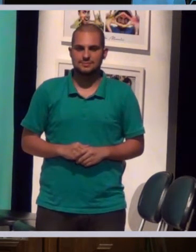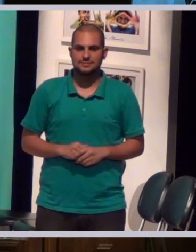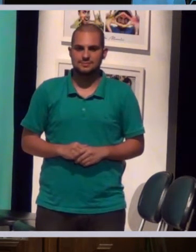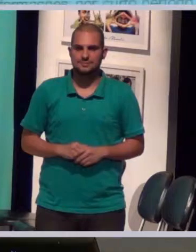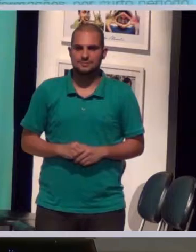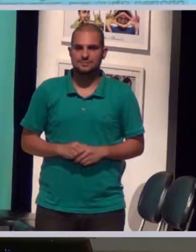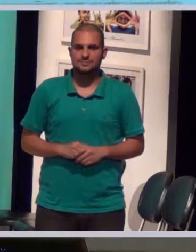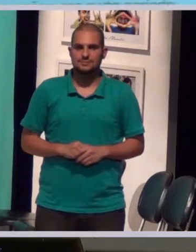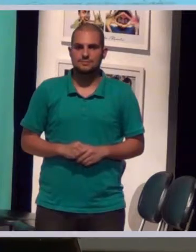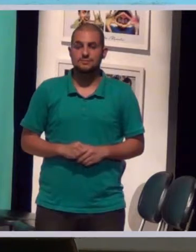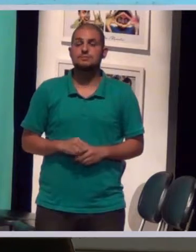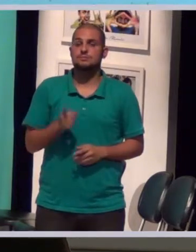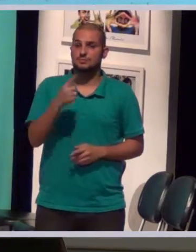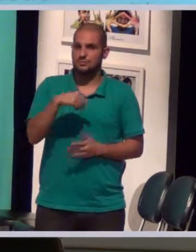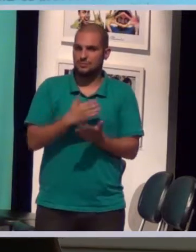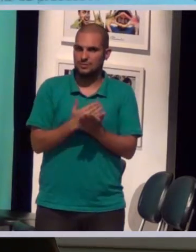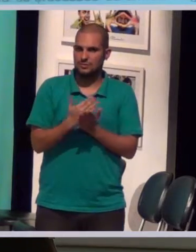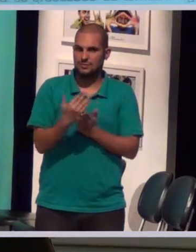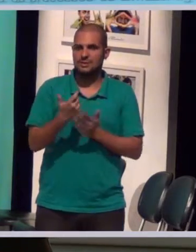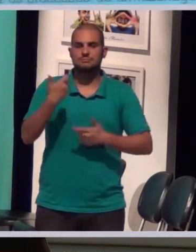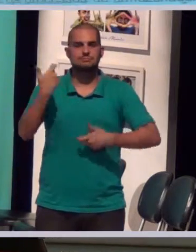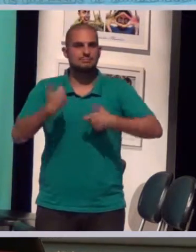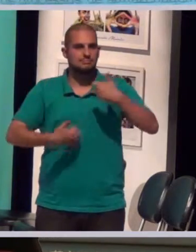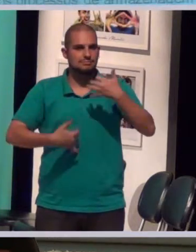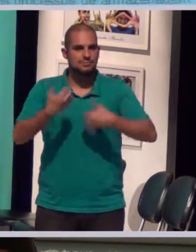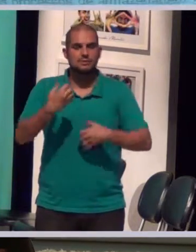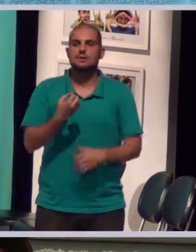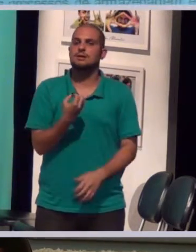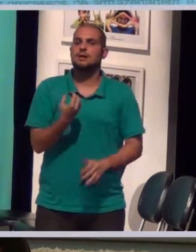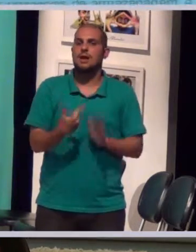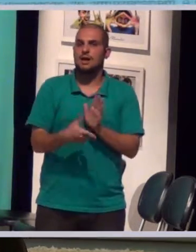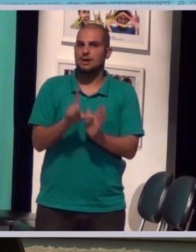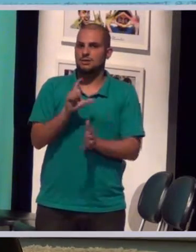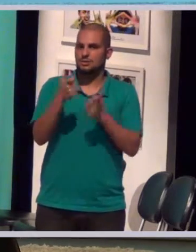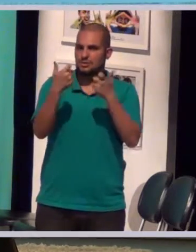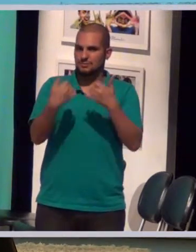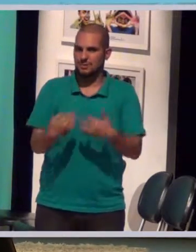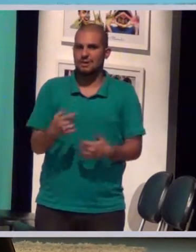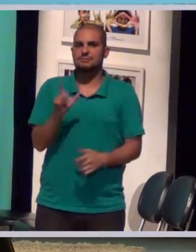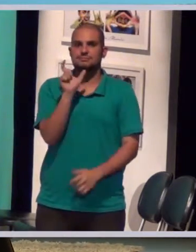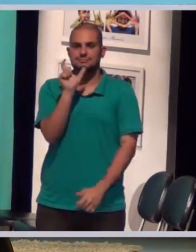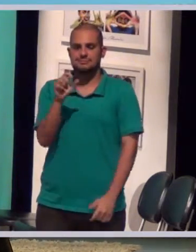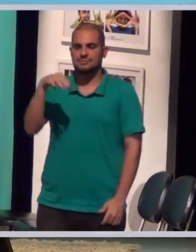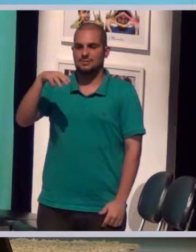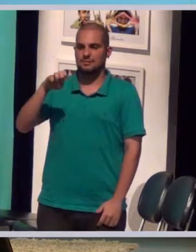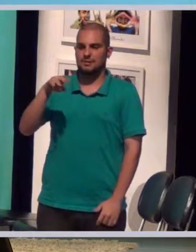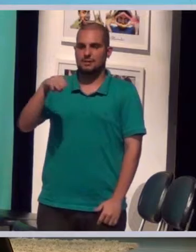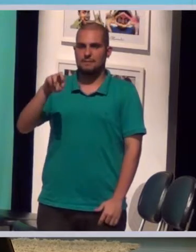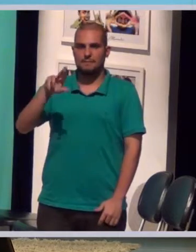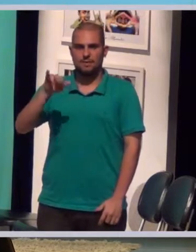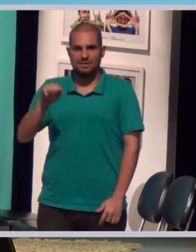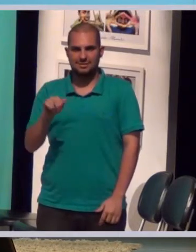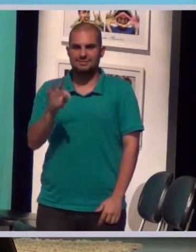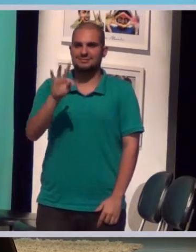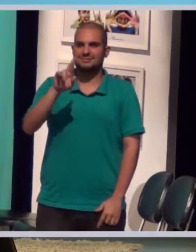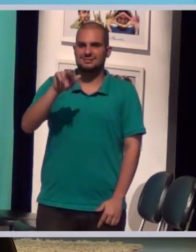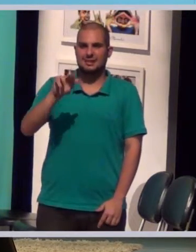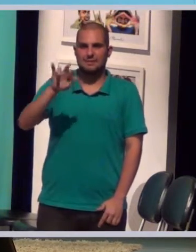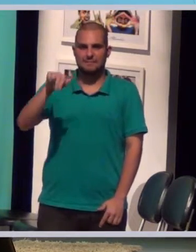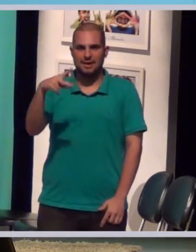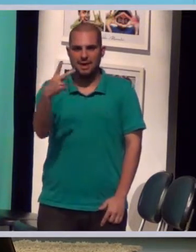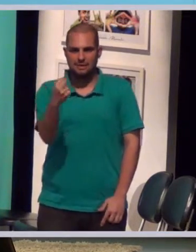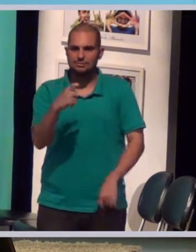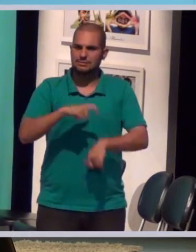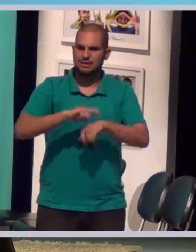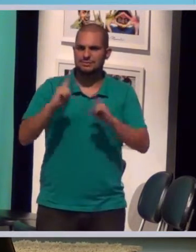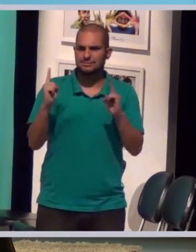Para nós começarmos a conversar sobre isso, é importante falar um pouco do conceito de memória de trabalho. O meu tempo é curto, eu tenho só 20 minutos, então eu